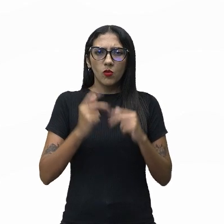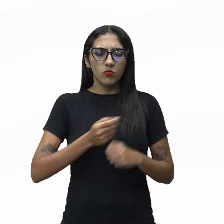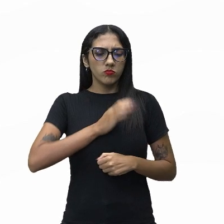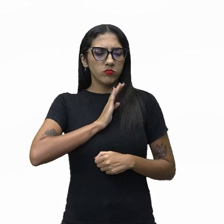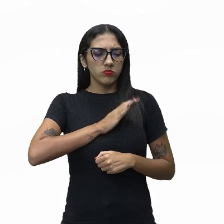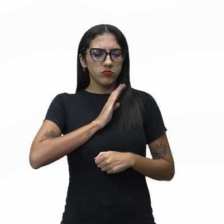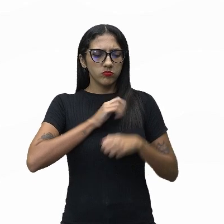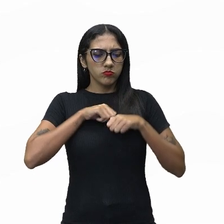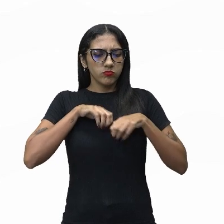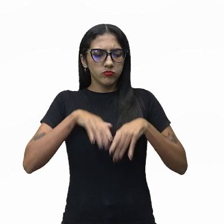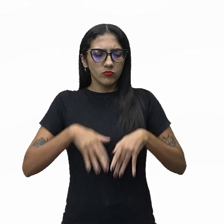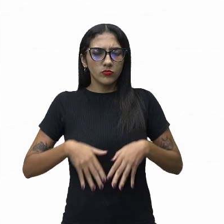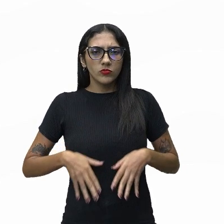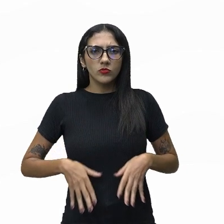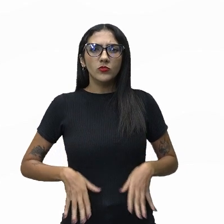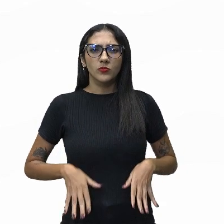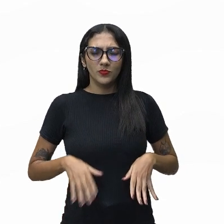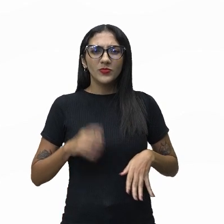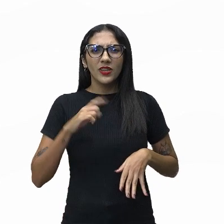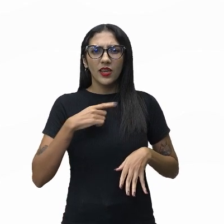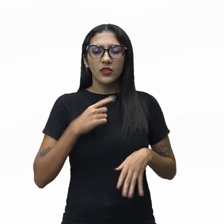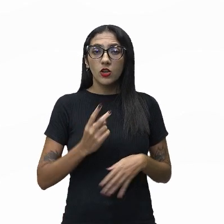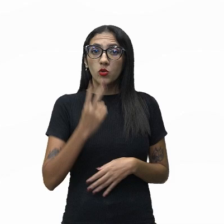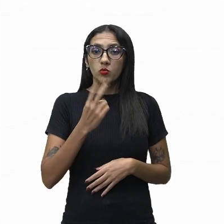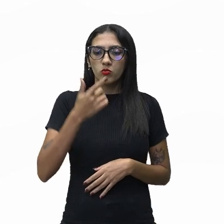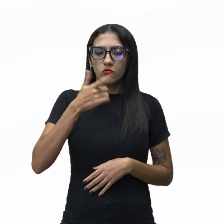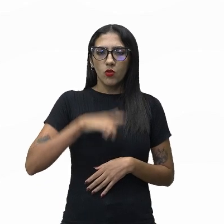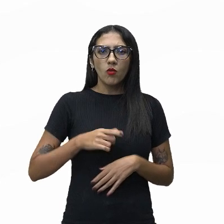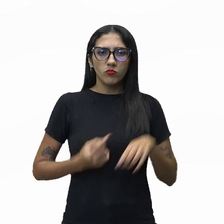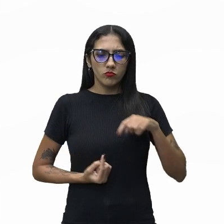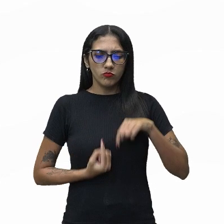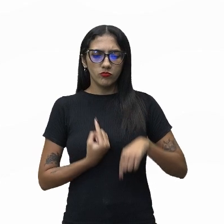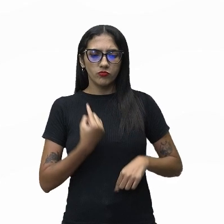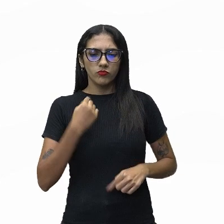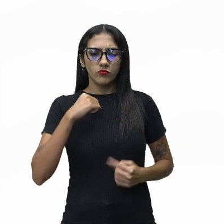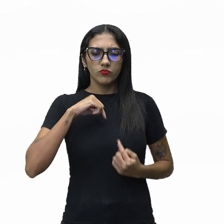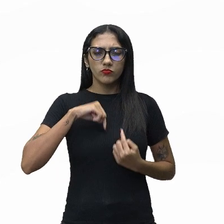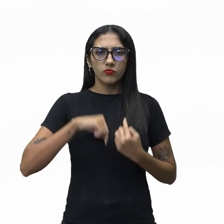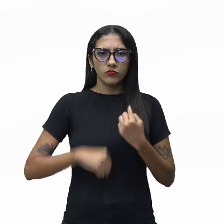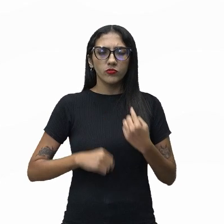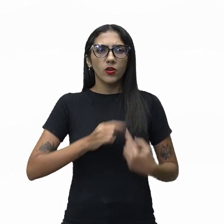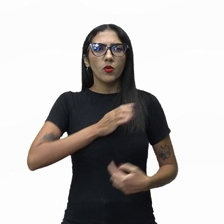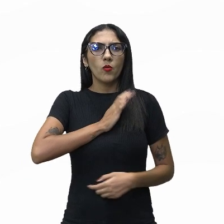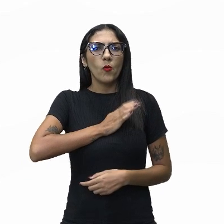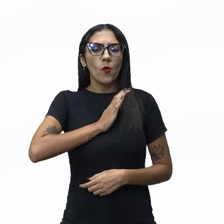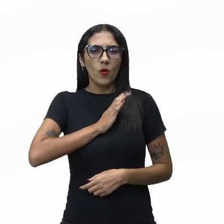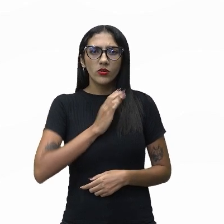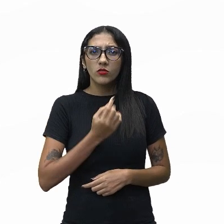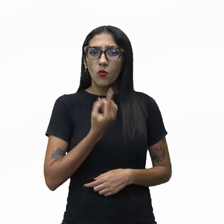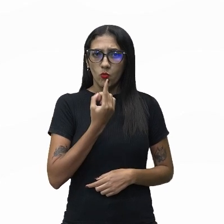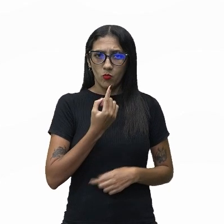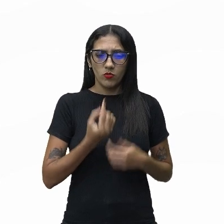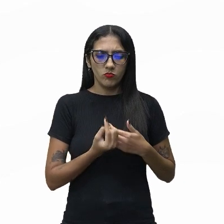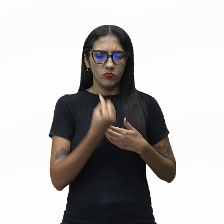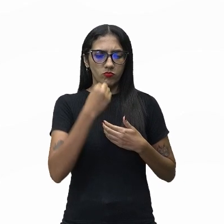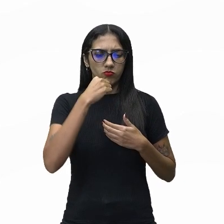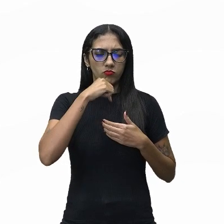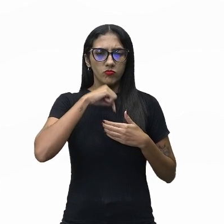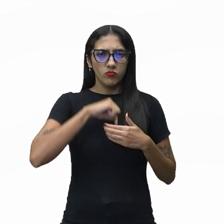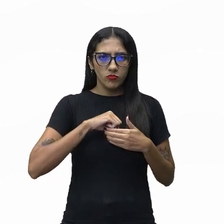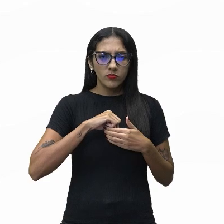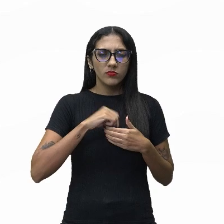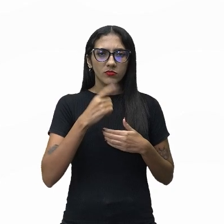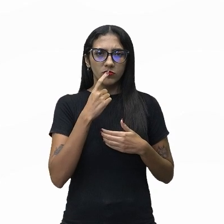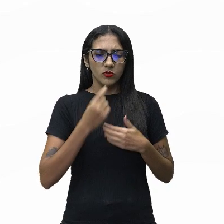aí 2 vezes a cada ciclo, quer dizer, o sangue vai passar pelo coração uma vez, tá? Porque ele